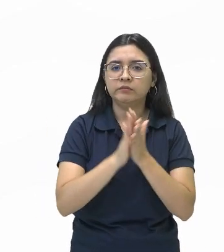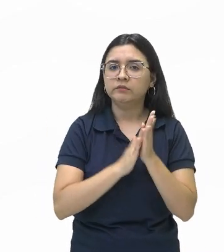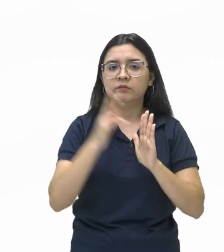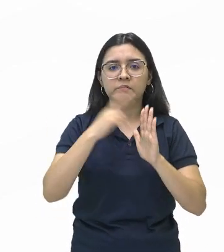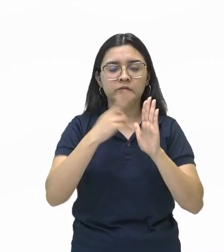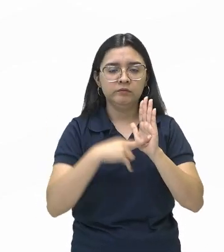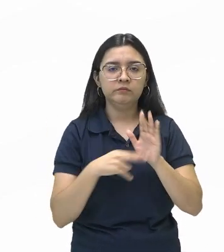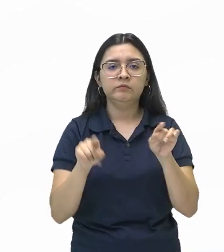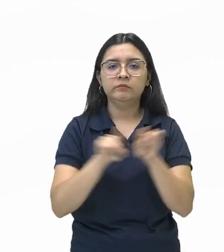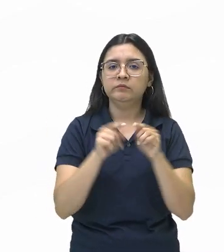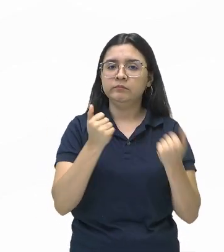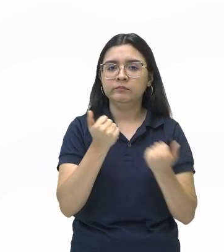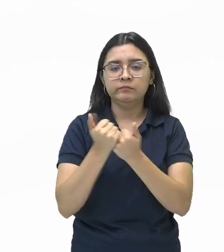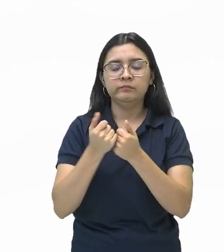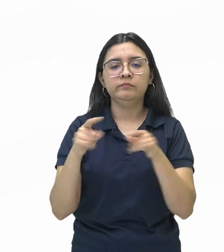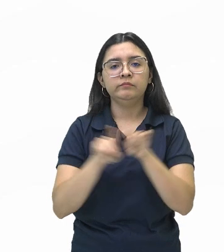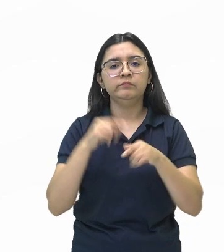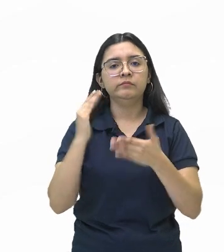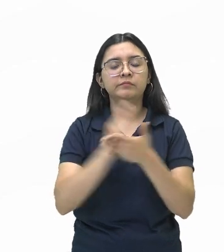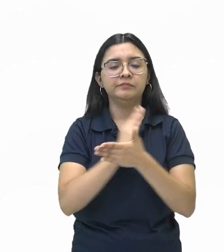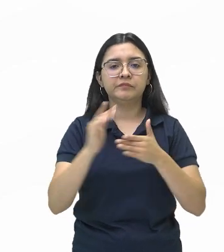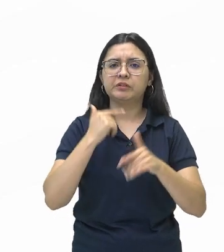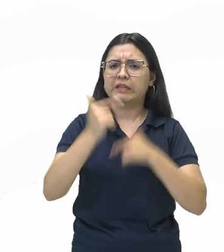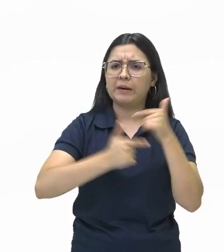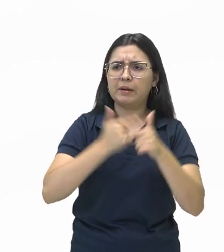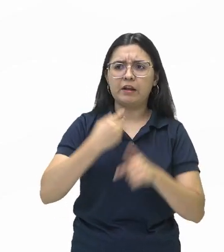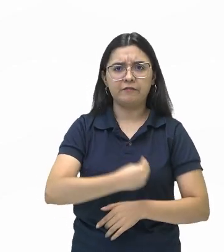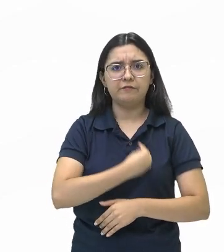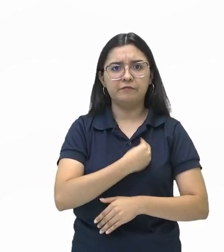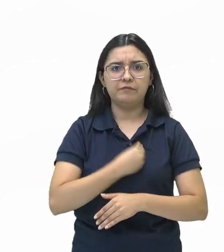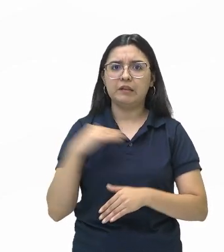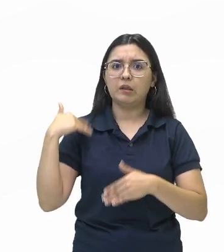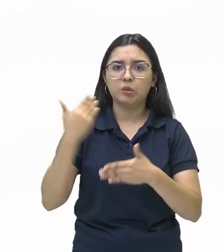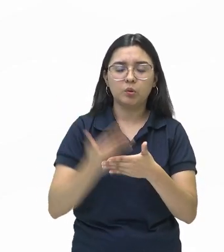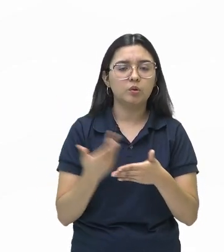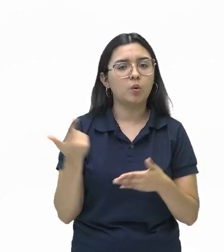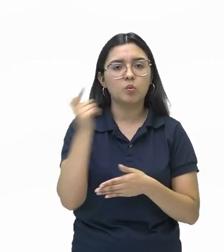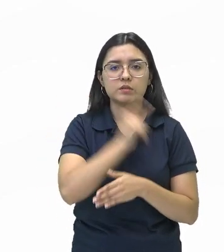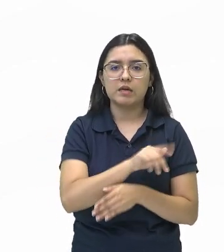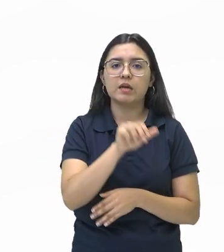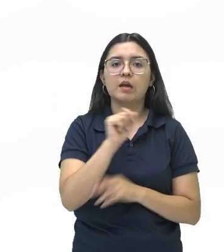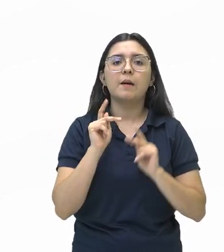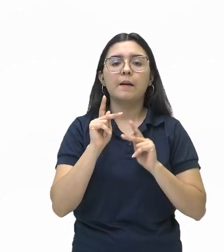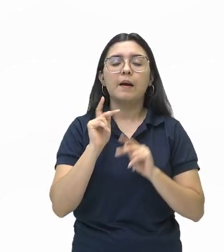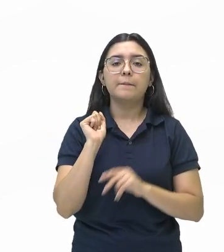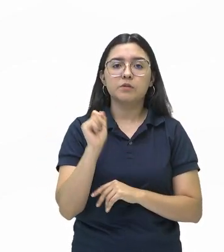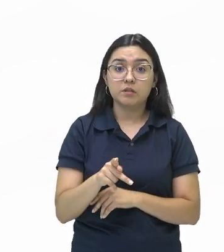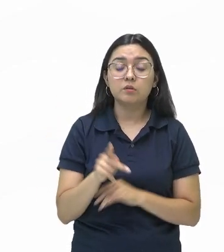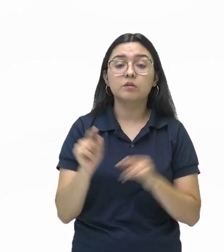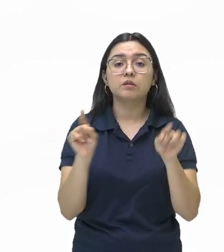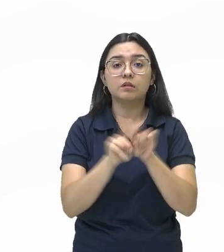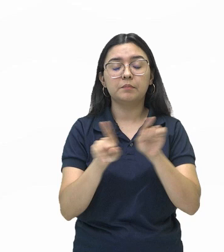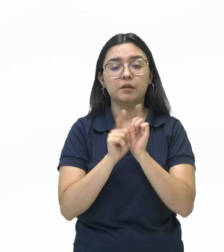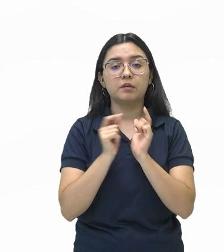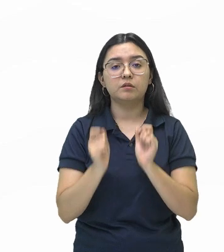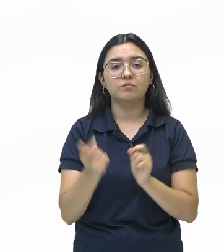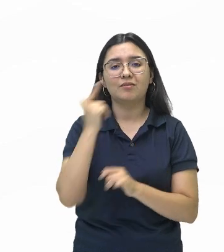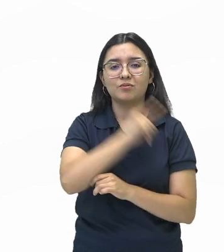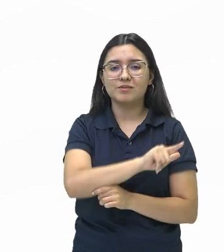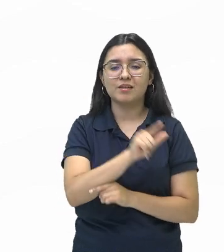que eu apoio. Muitas vezes ele trabalha a vida toda, não consegue se aposentar, né, ou tem que ter